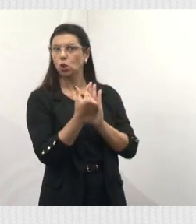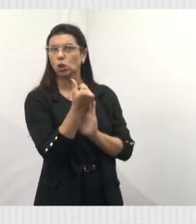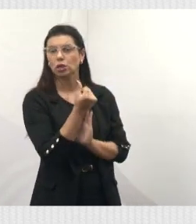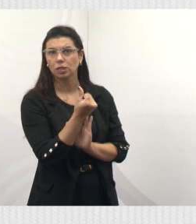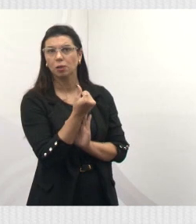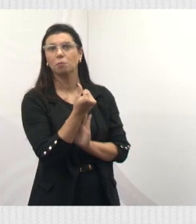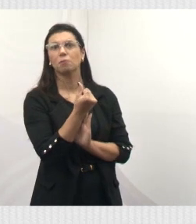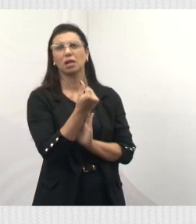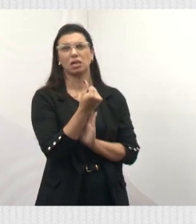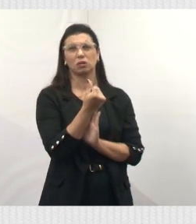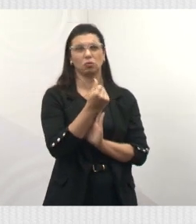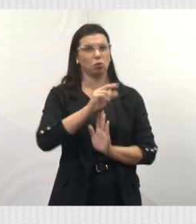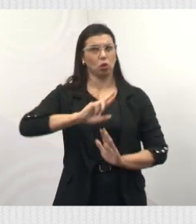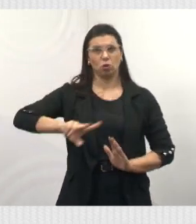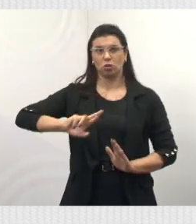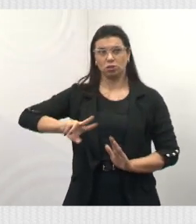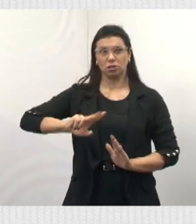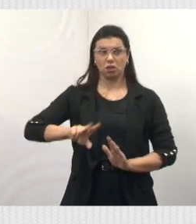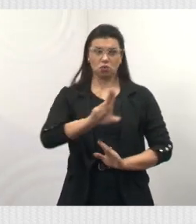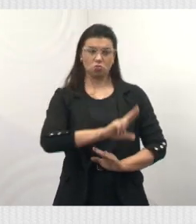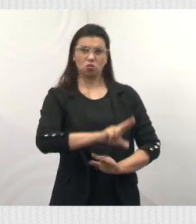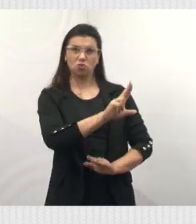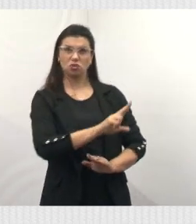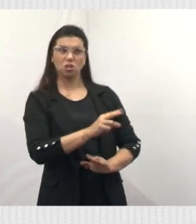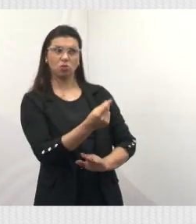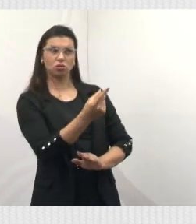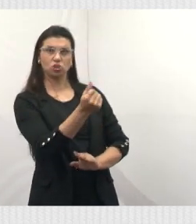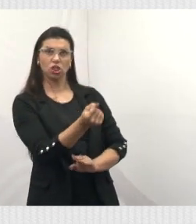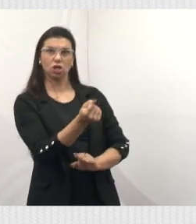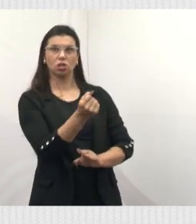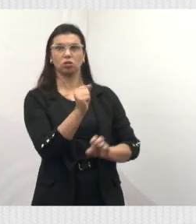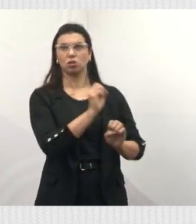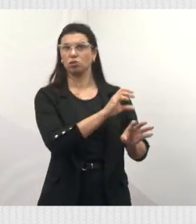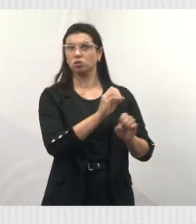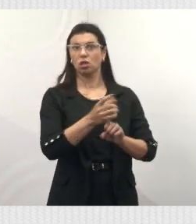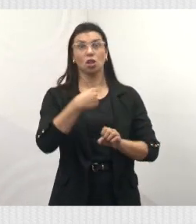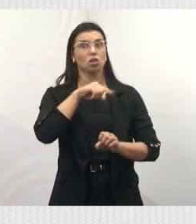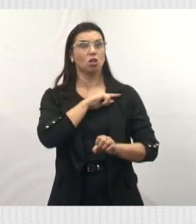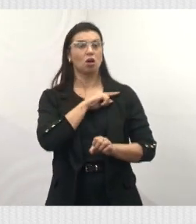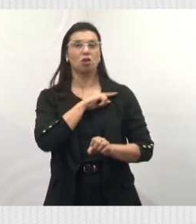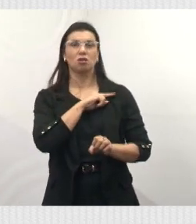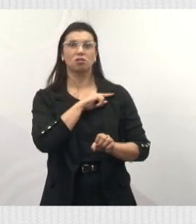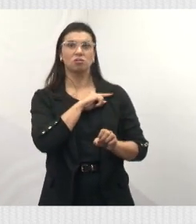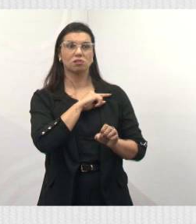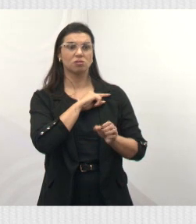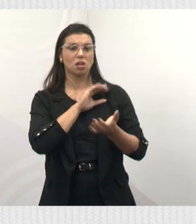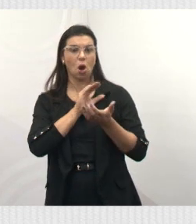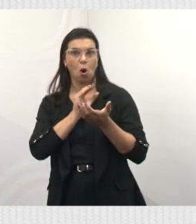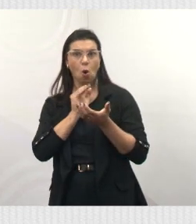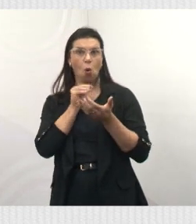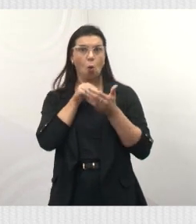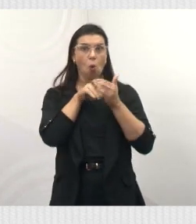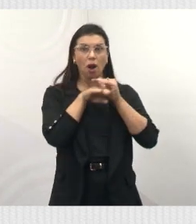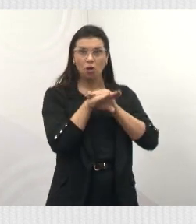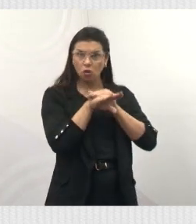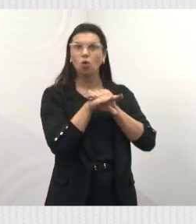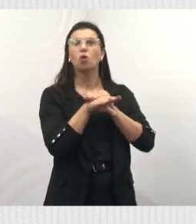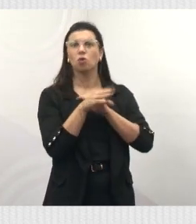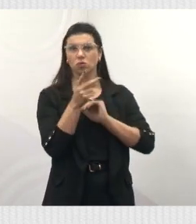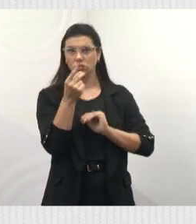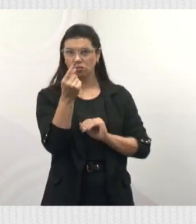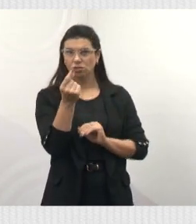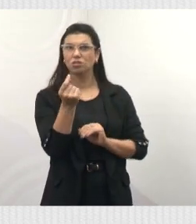desnecessárias para usar o dinheiro da educação. O que nós fizemos? Não gastamos esse dinheiro. E esse dinheiro